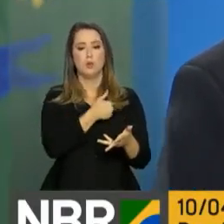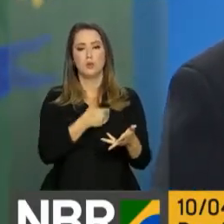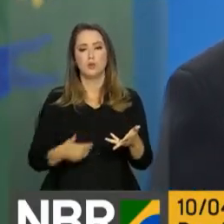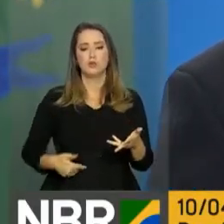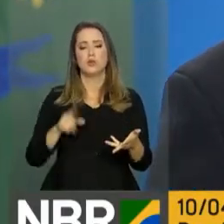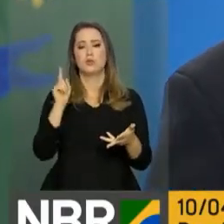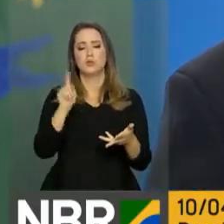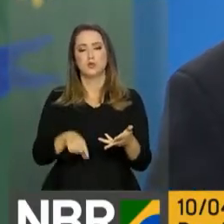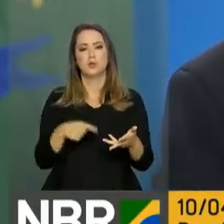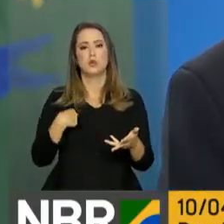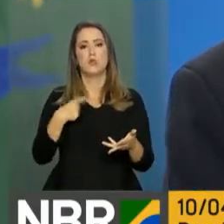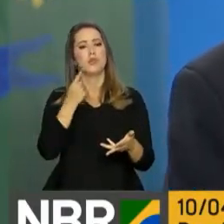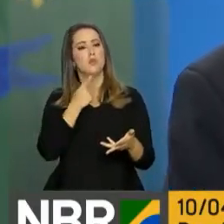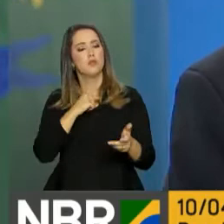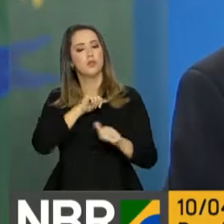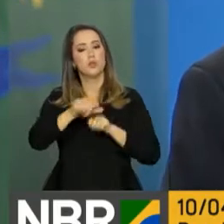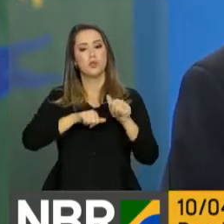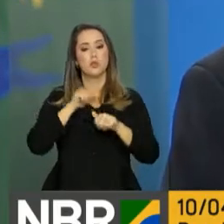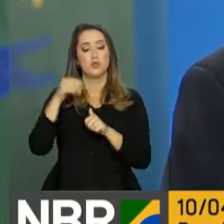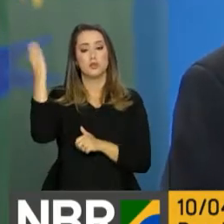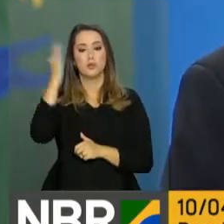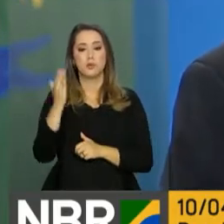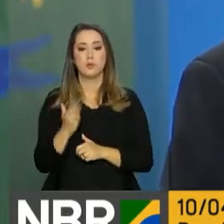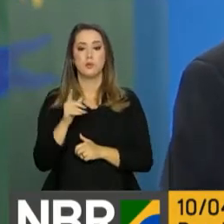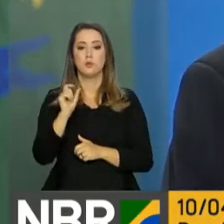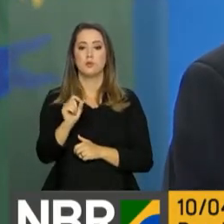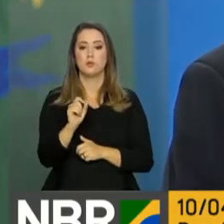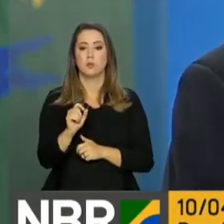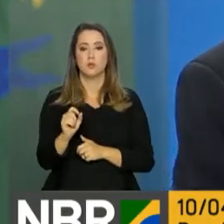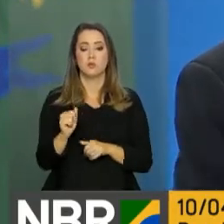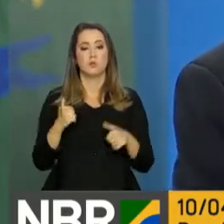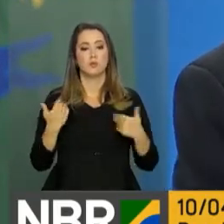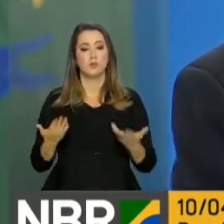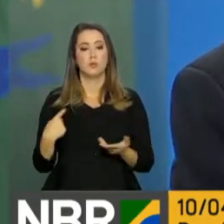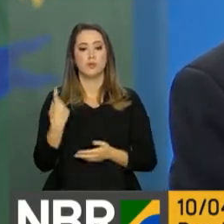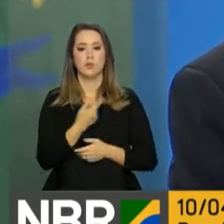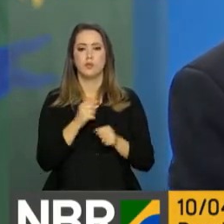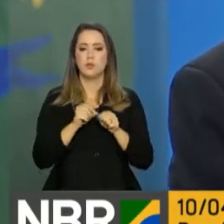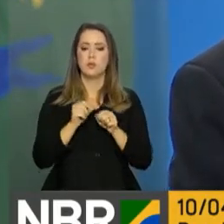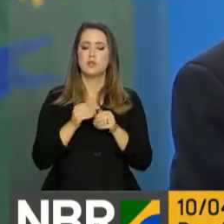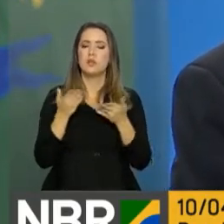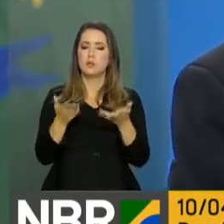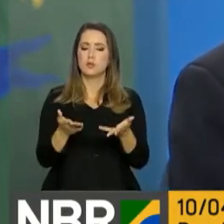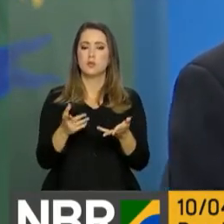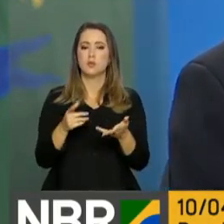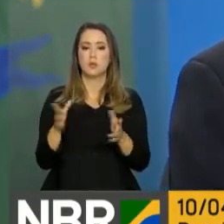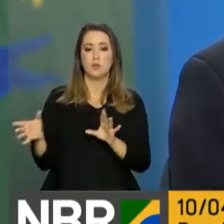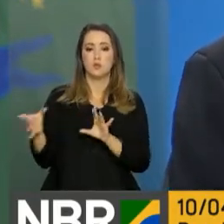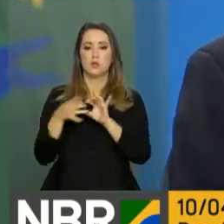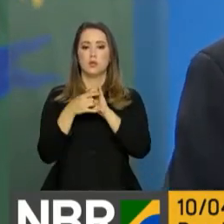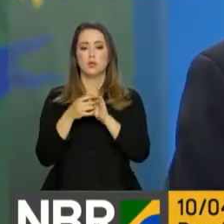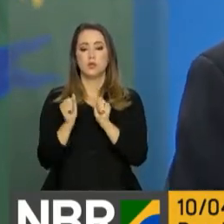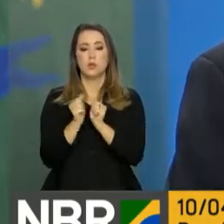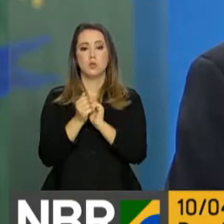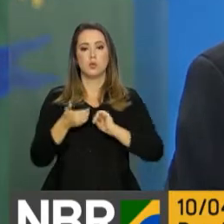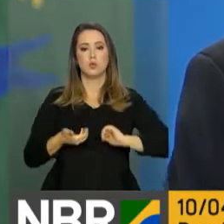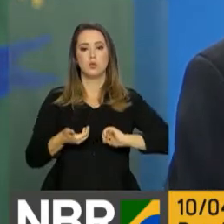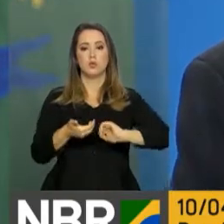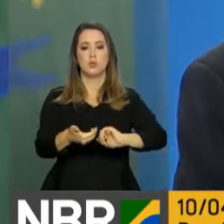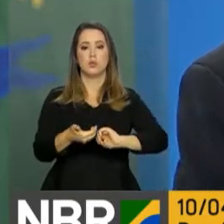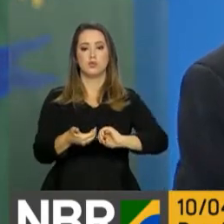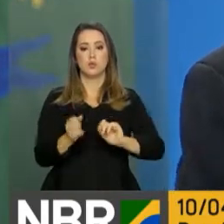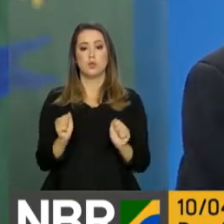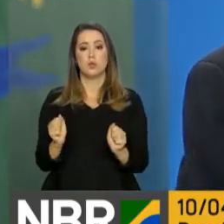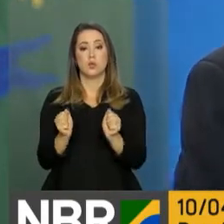tem sido a vontade de transformar o Brasil. E é isso que estamos fazendo, em conjunto com o Congresso,